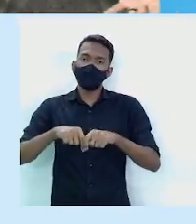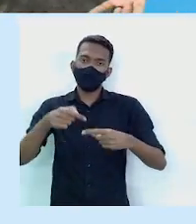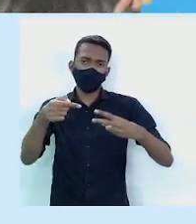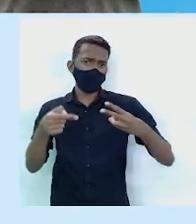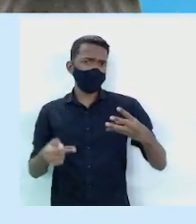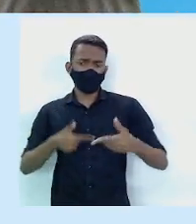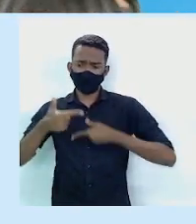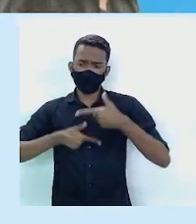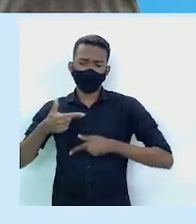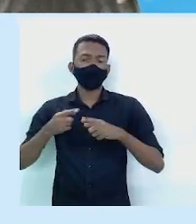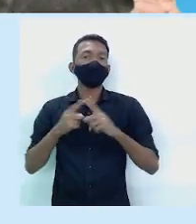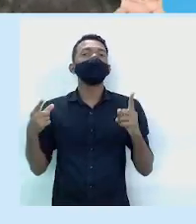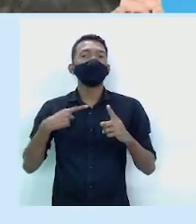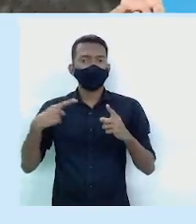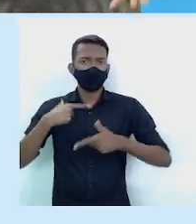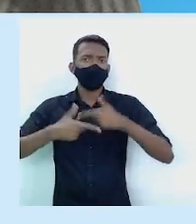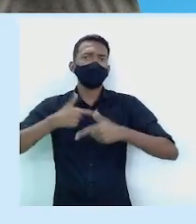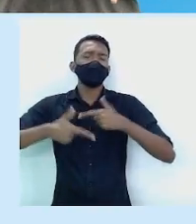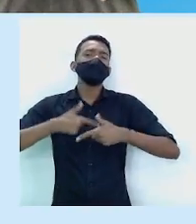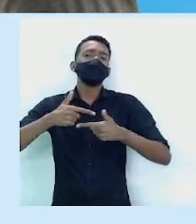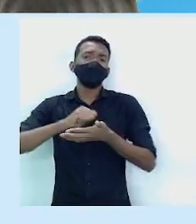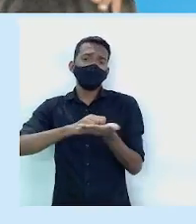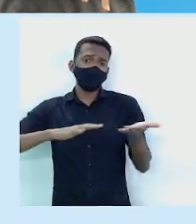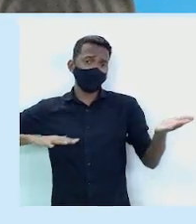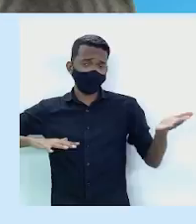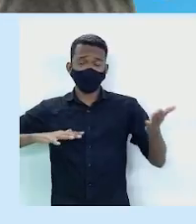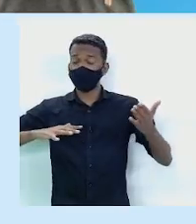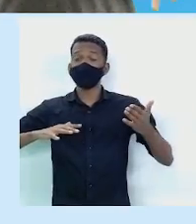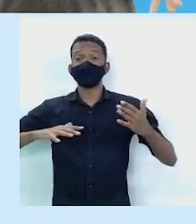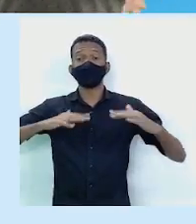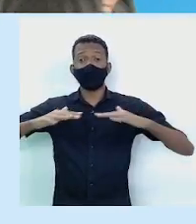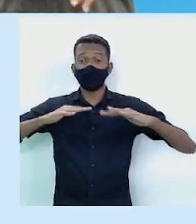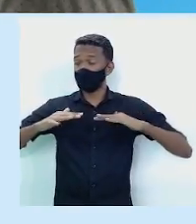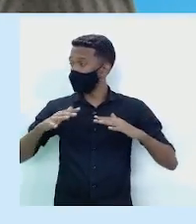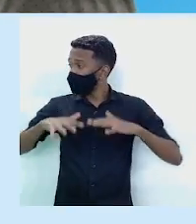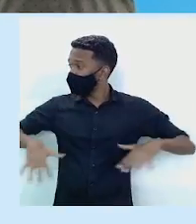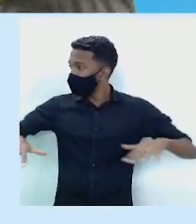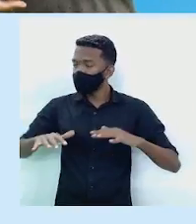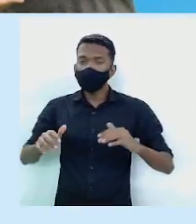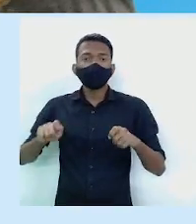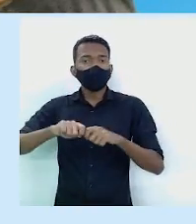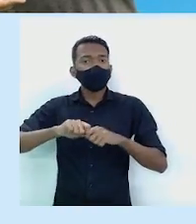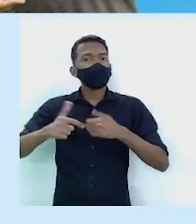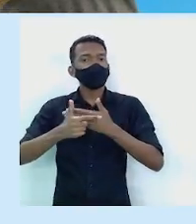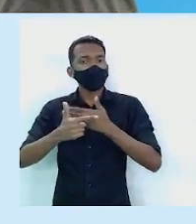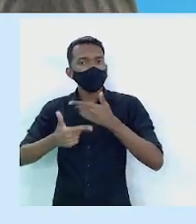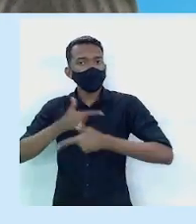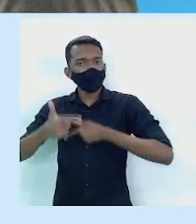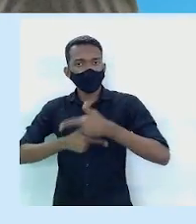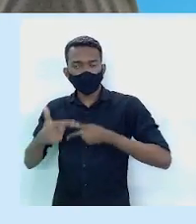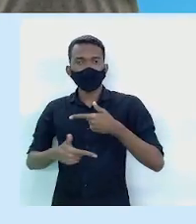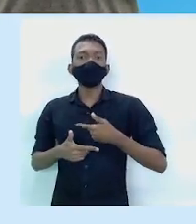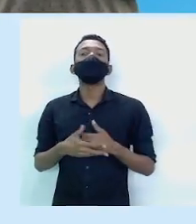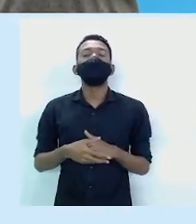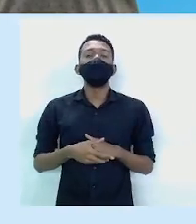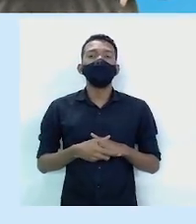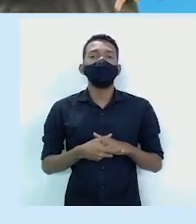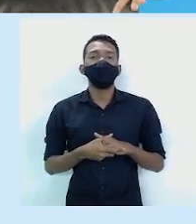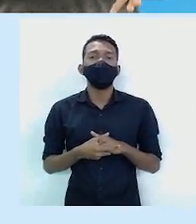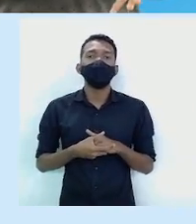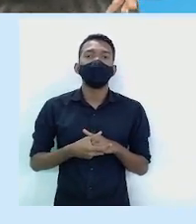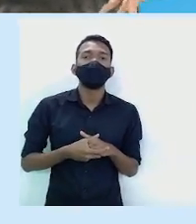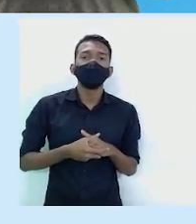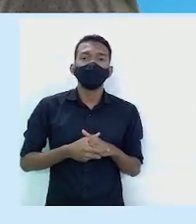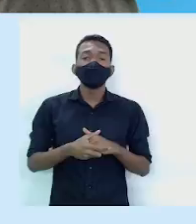diversas atividades, mas são muitas atividades que são feitas, né, durante a gravação de um vídeo. Então, o roteiro